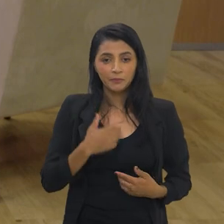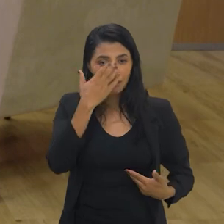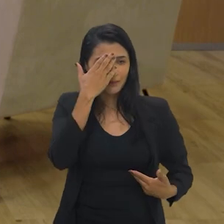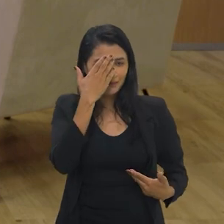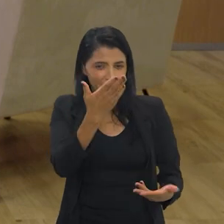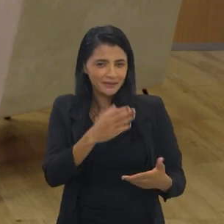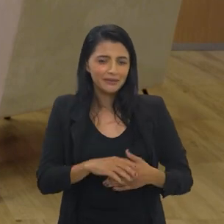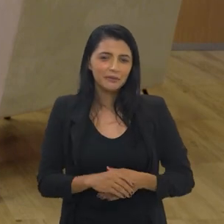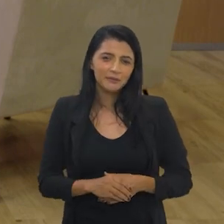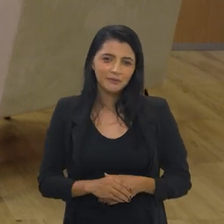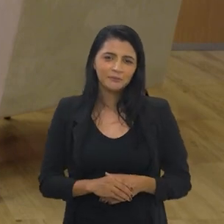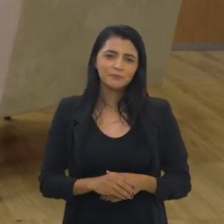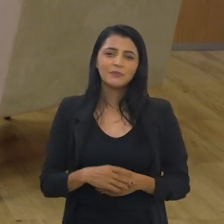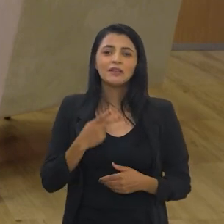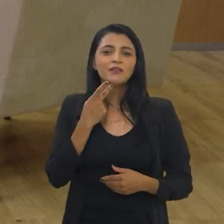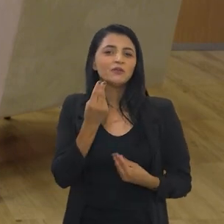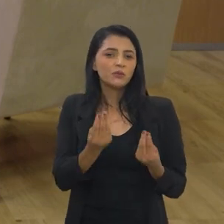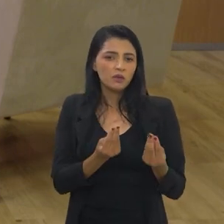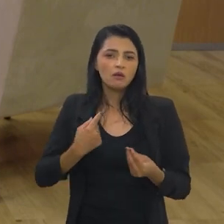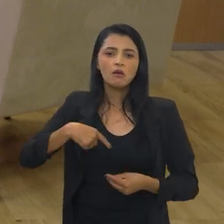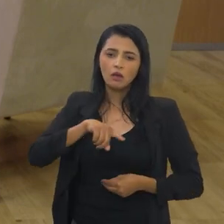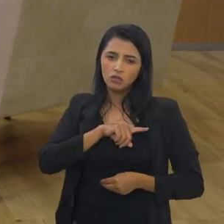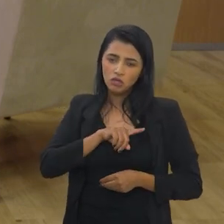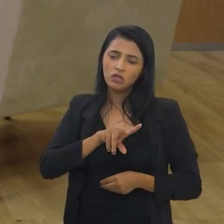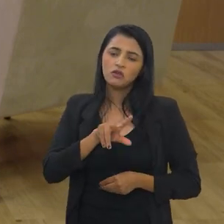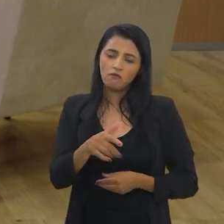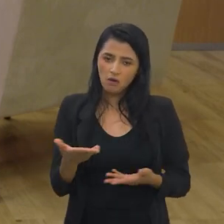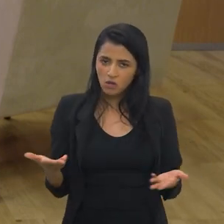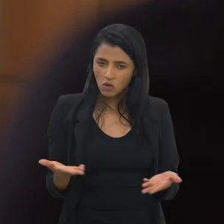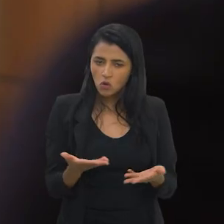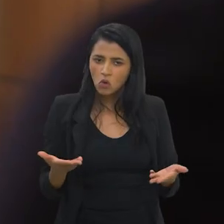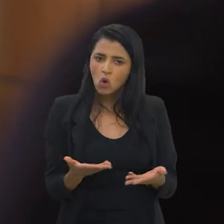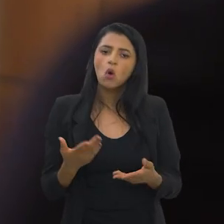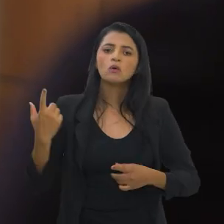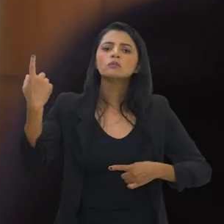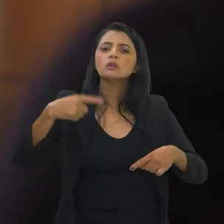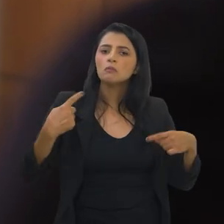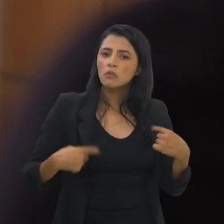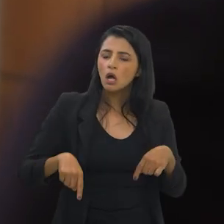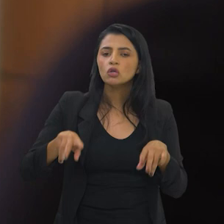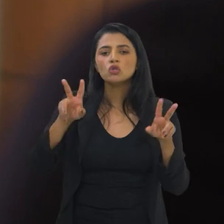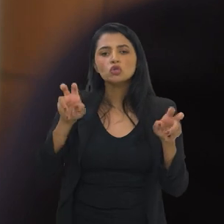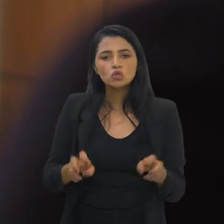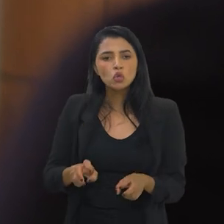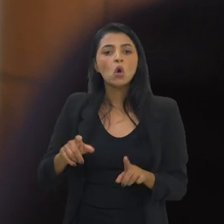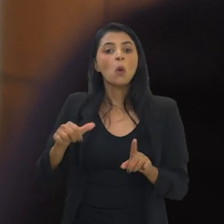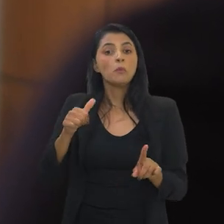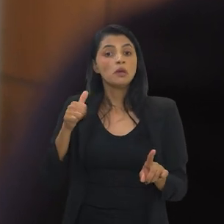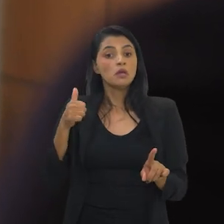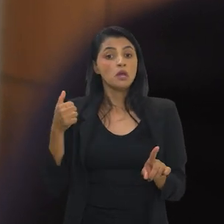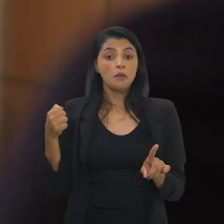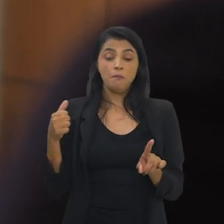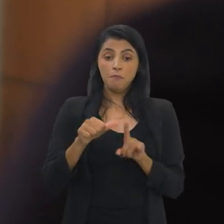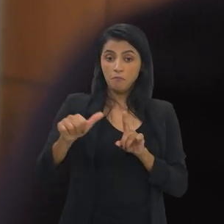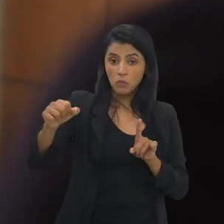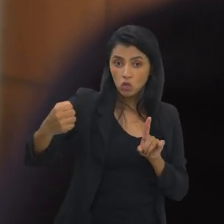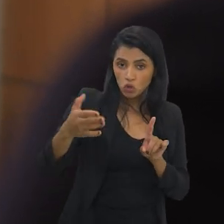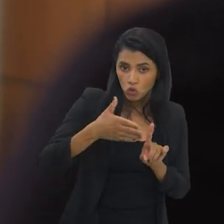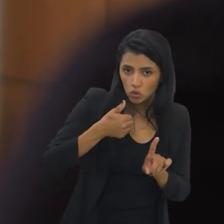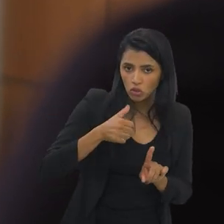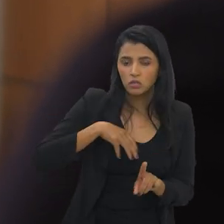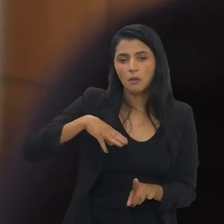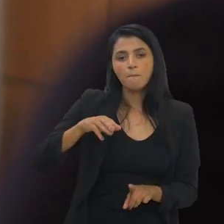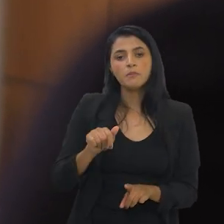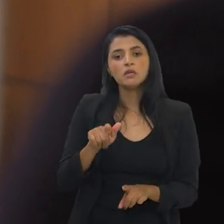sociedade Eu que agradeço né E quero dizer que a gente vai estar fazendo aí agora um debate sobre misoginia né